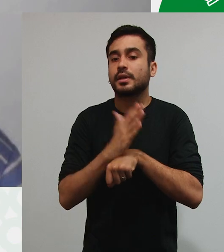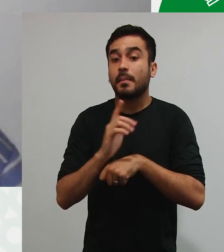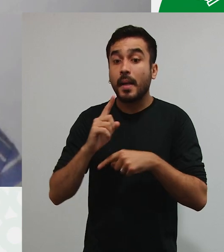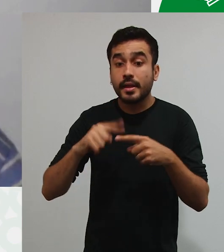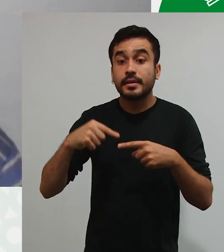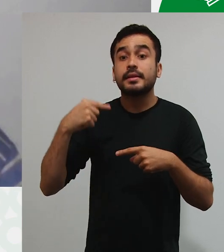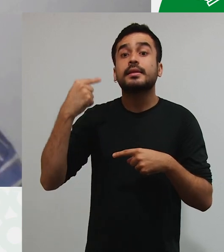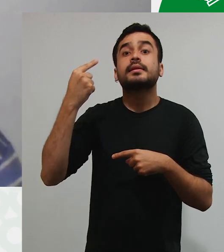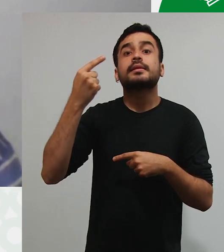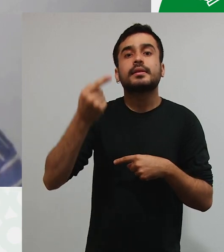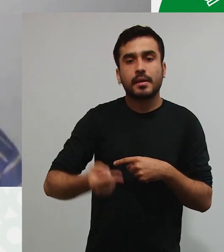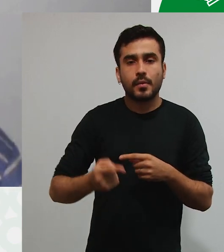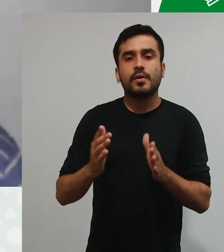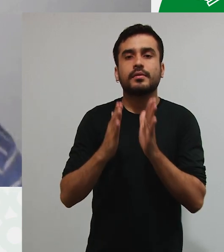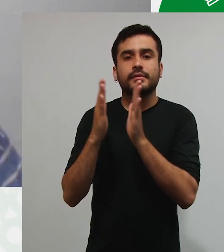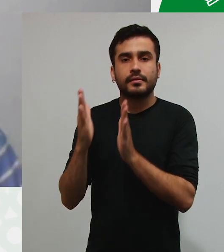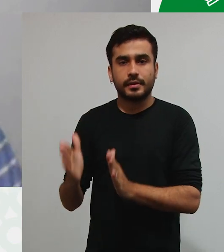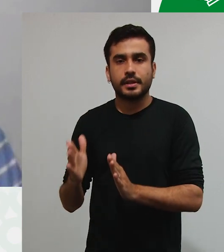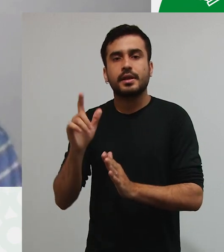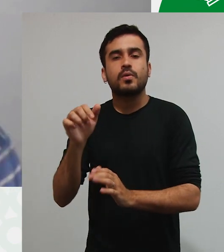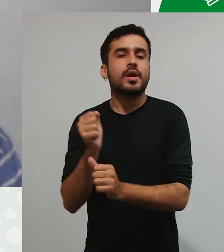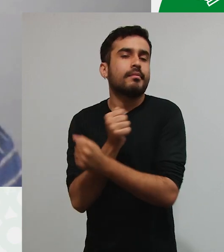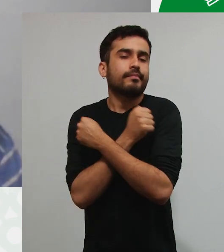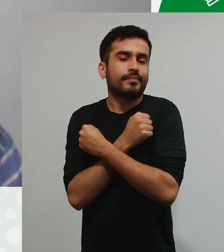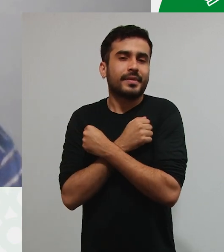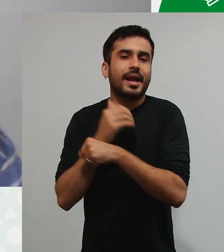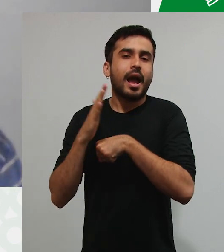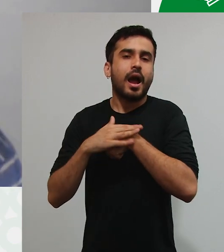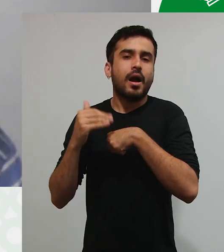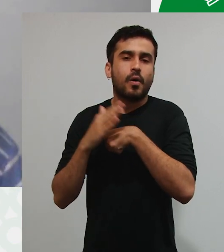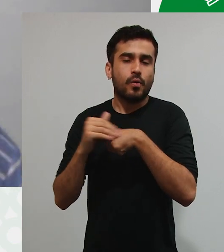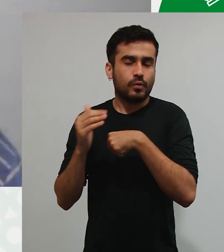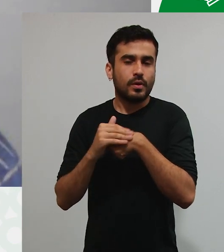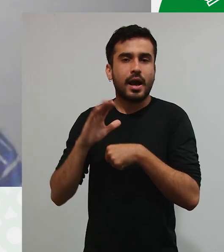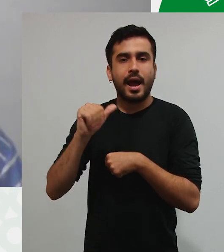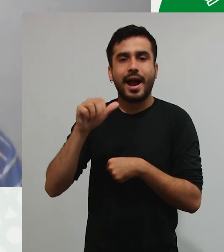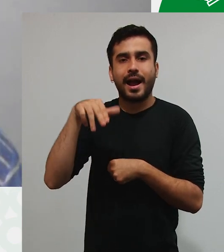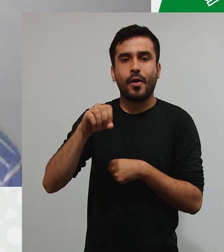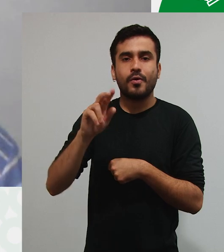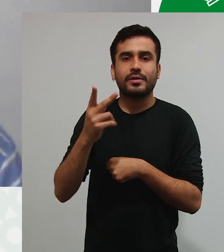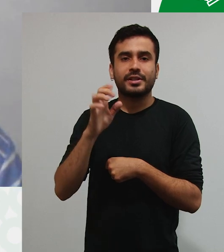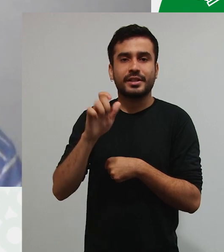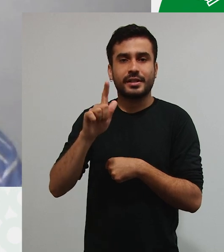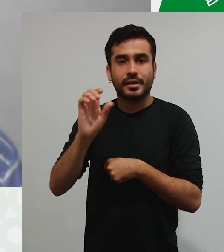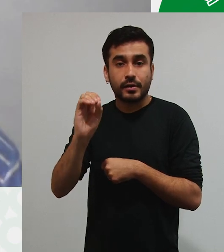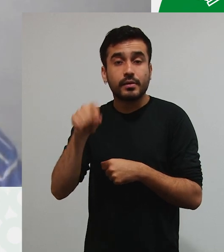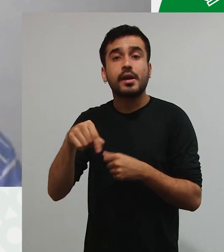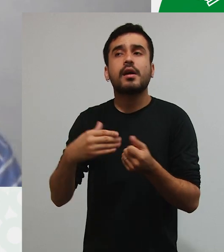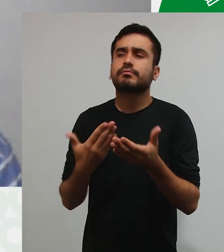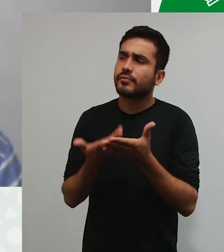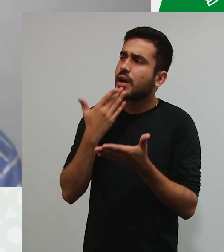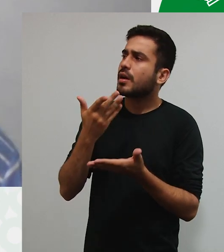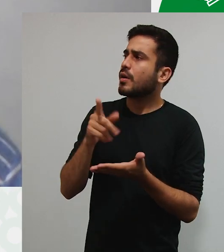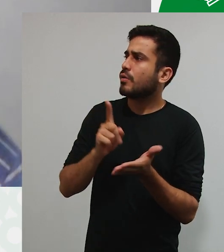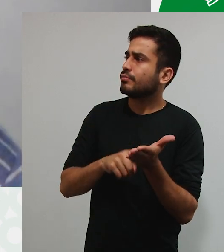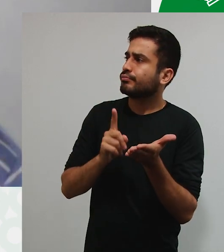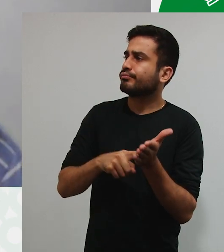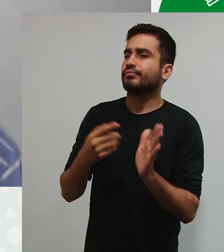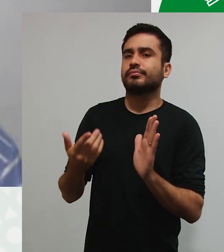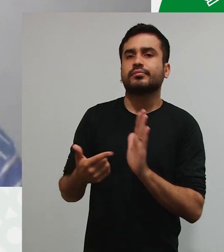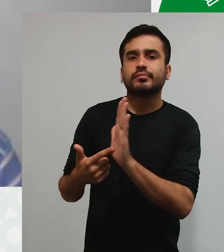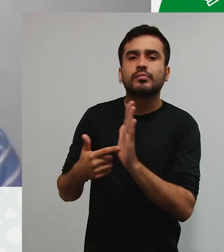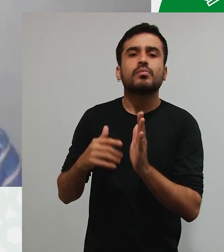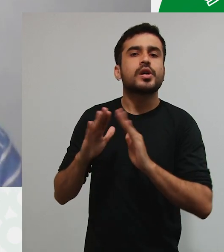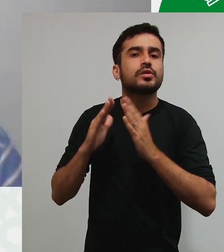de um espaço durante um tempo. Então, a gente tem que começar a construir isso na rua, regras,